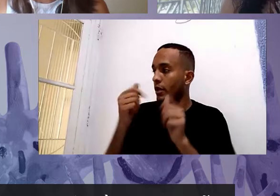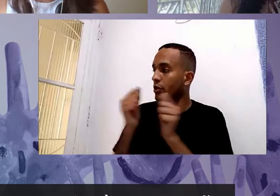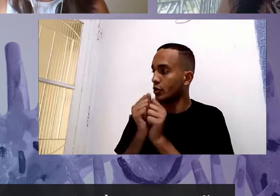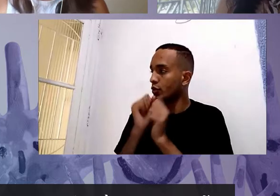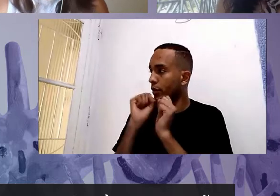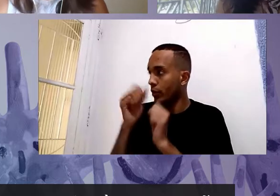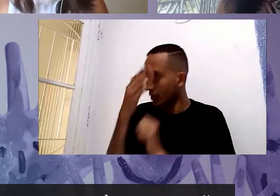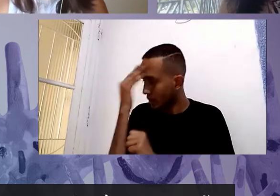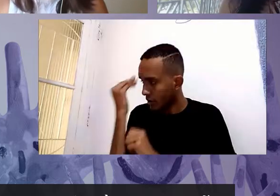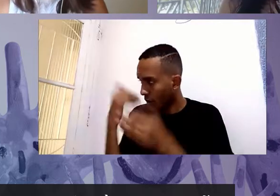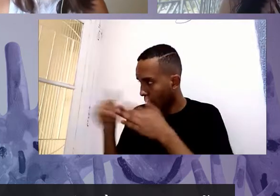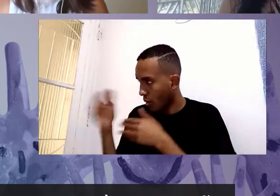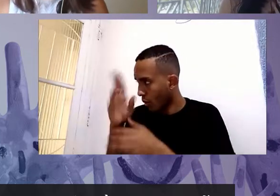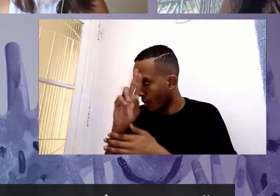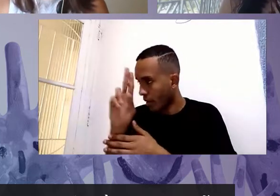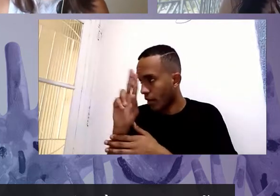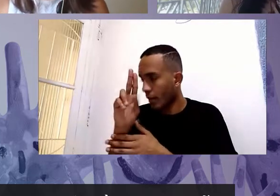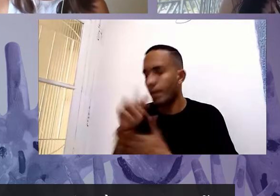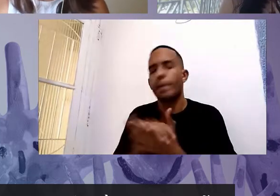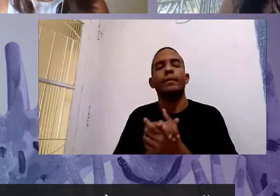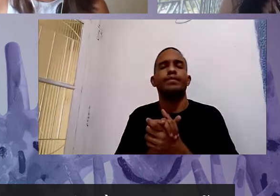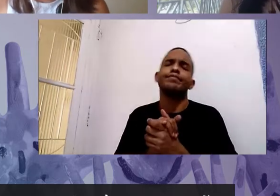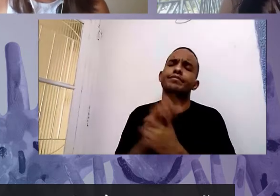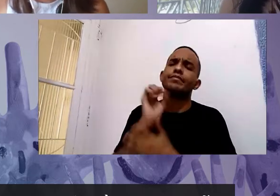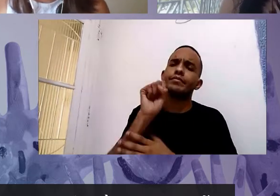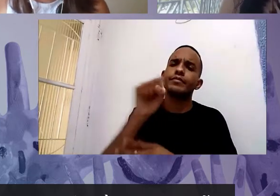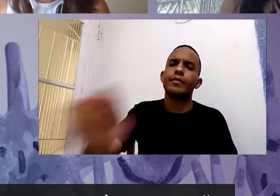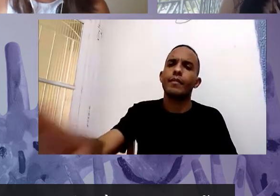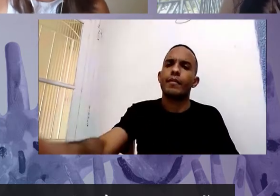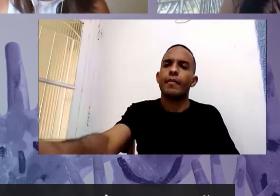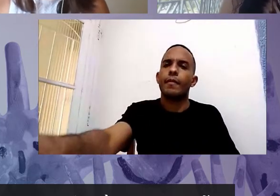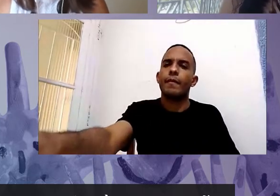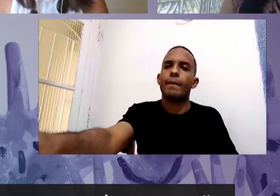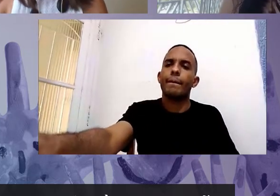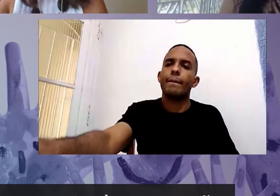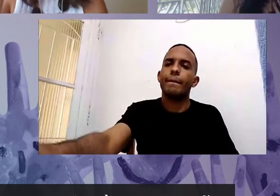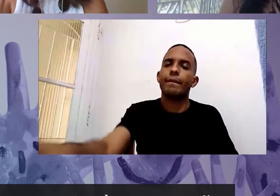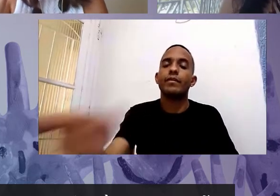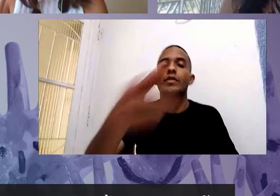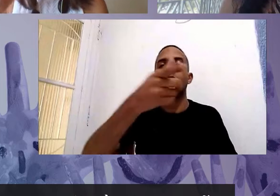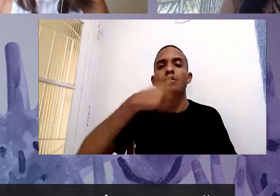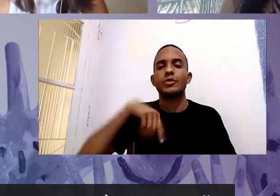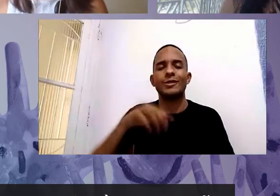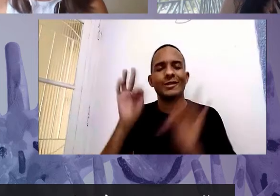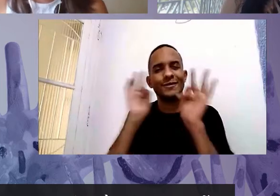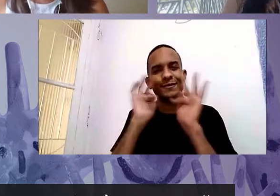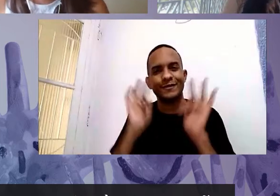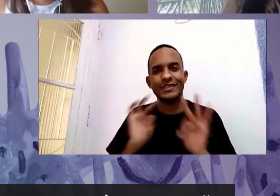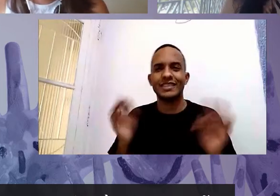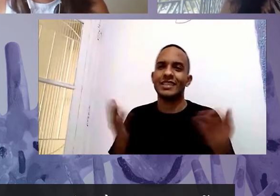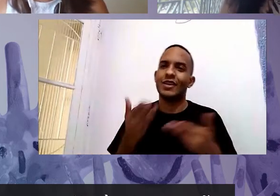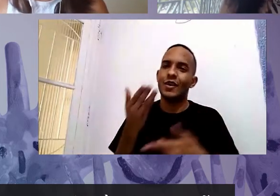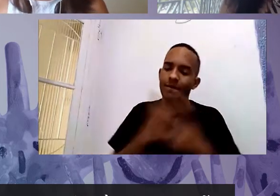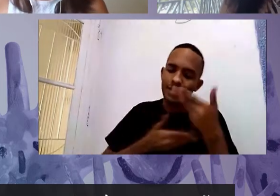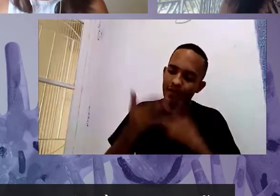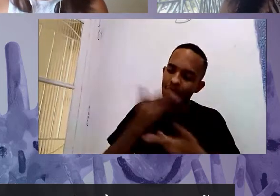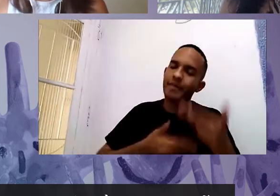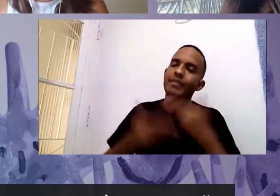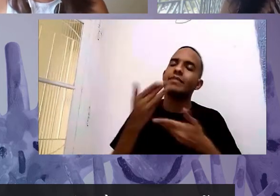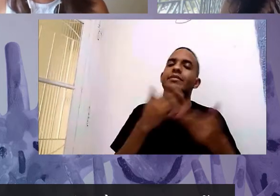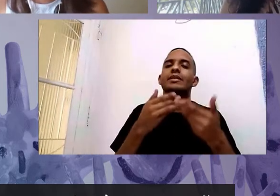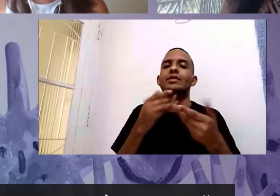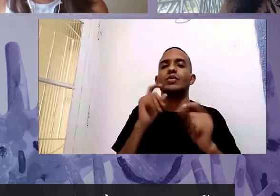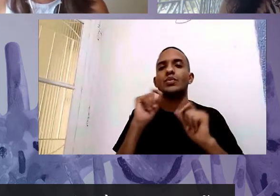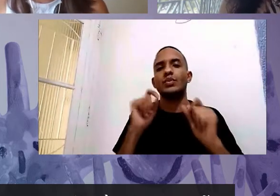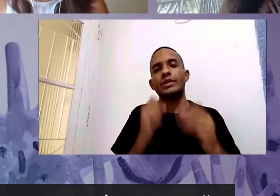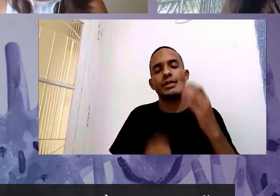juntas. Bom, acho que é isso. Bom, vamos lá. Nós estamos muito felizes em compartilhar com vocês esse produto que